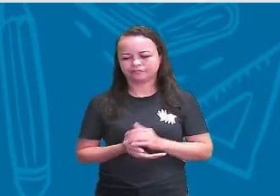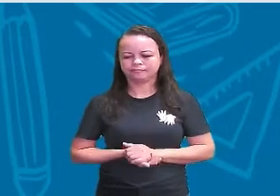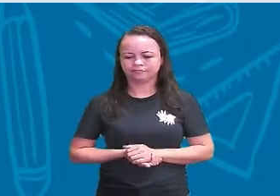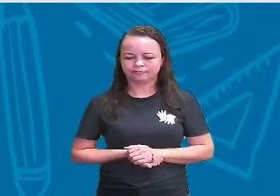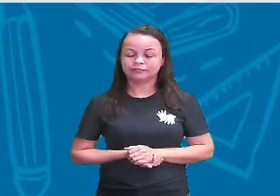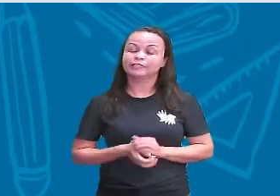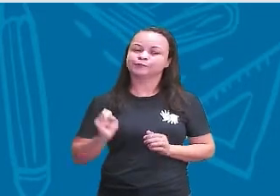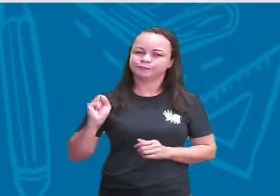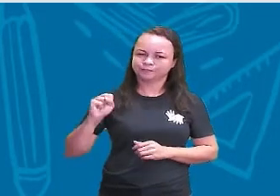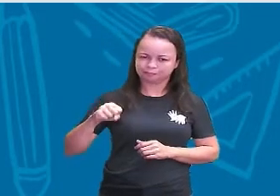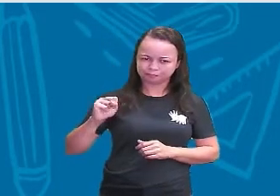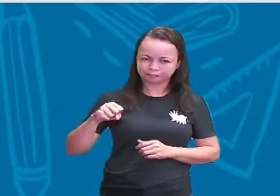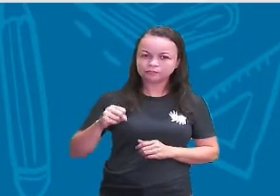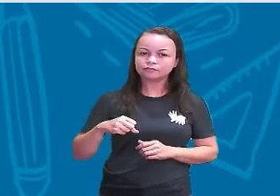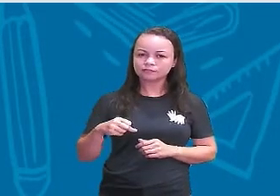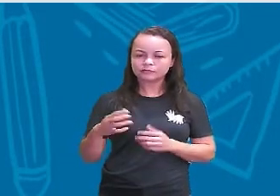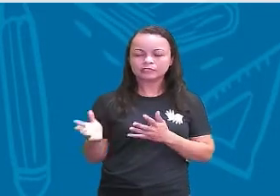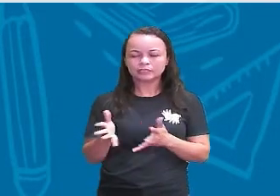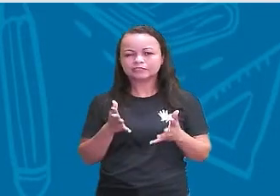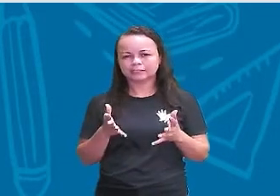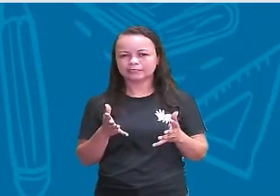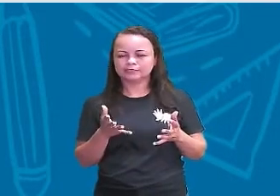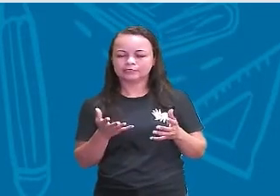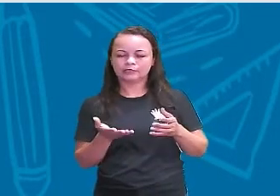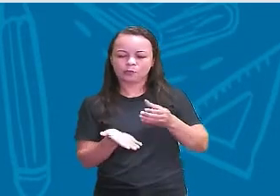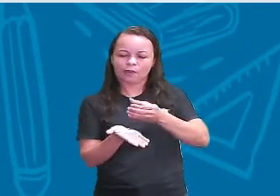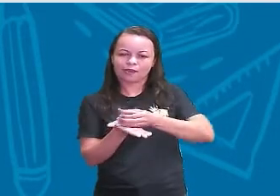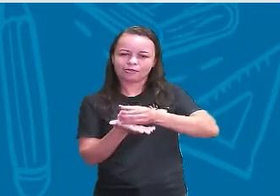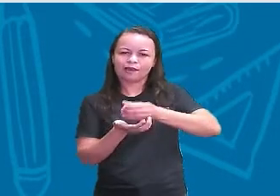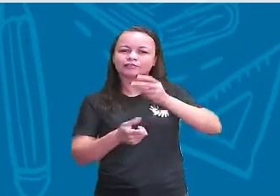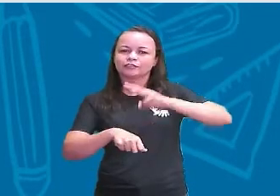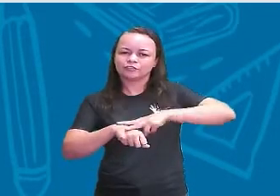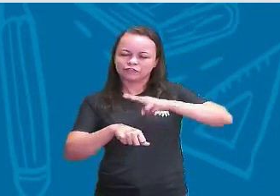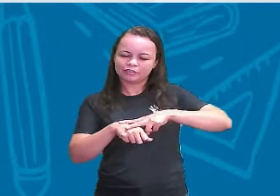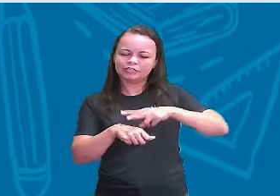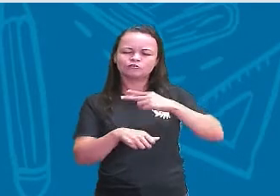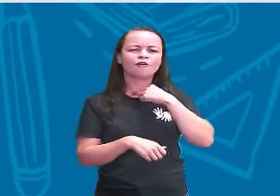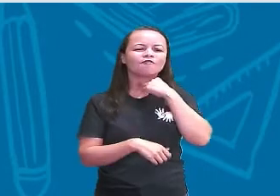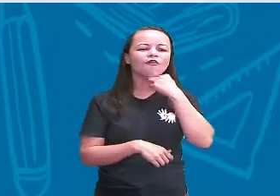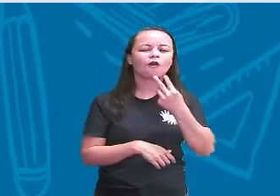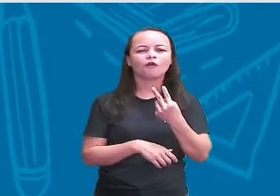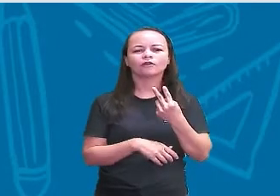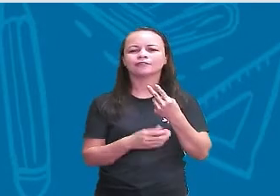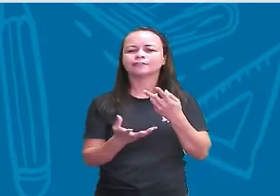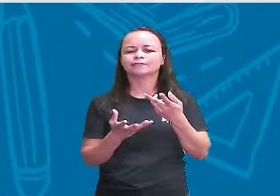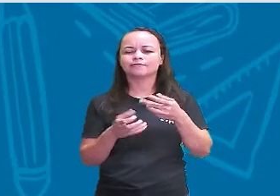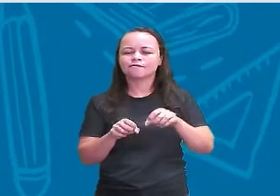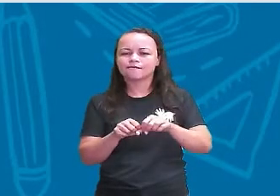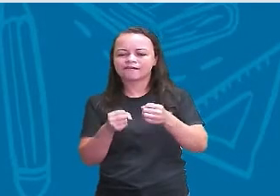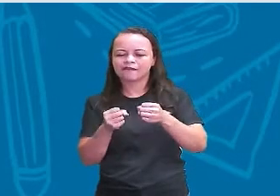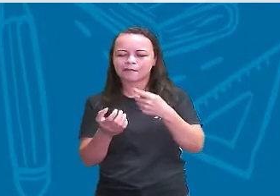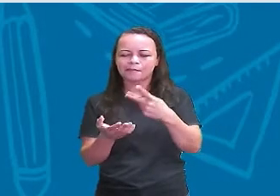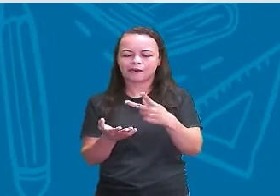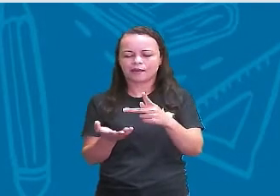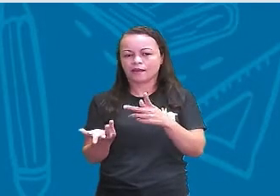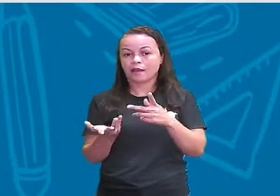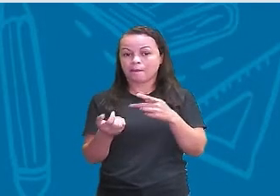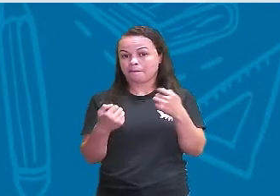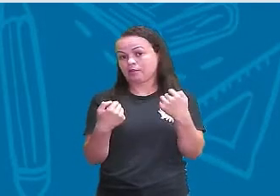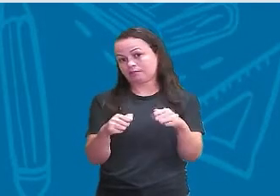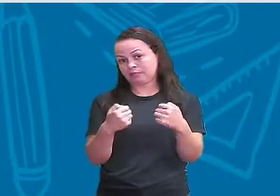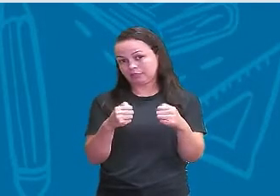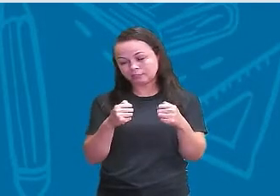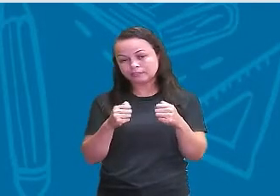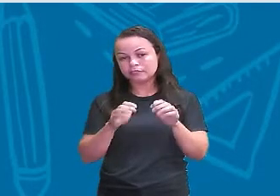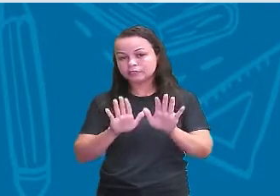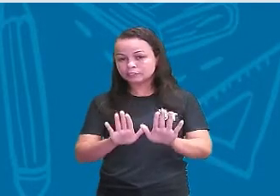Sim, é capaz de a gente quebrar uma taça de vidro, por exemplo, com a nossa voz. Porém, a gente tem que encontrar